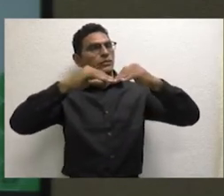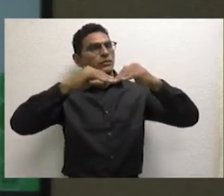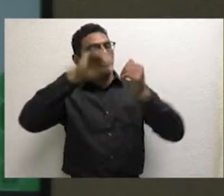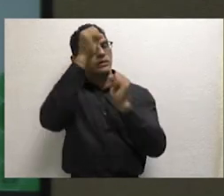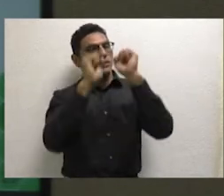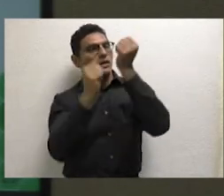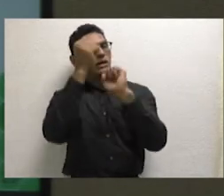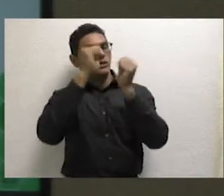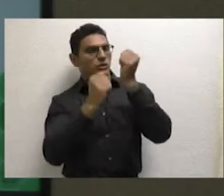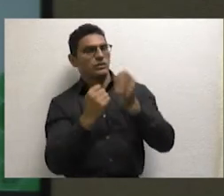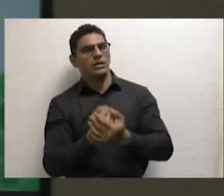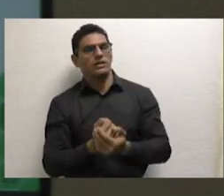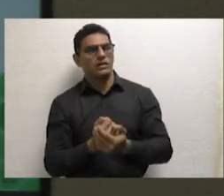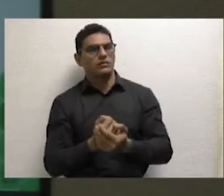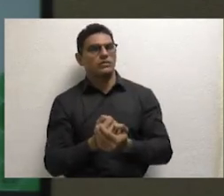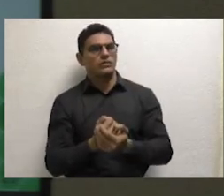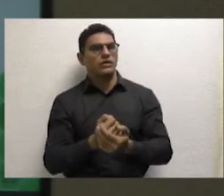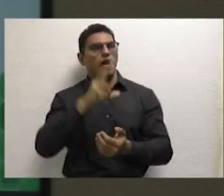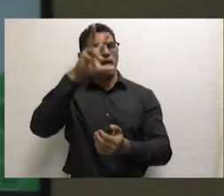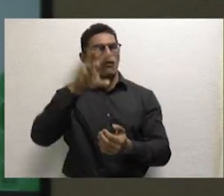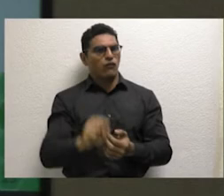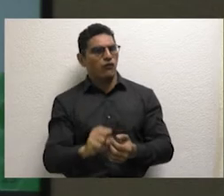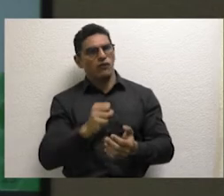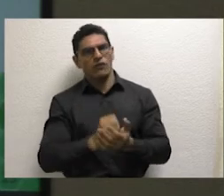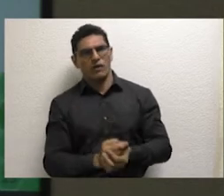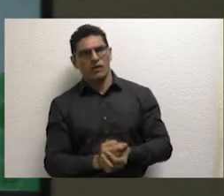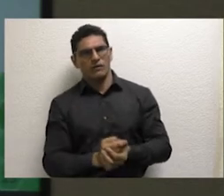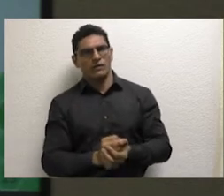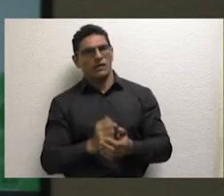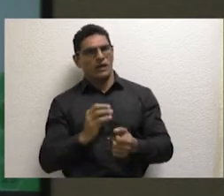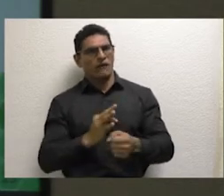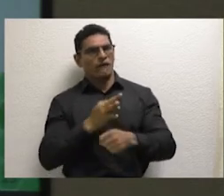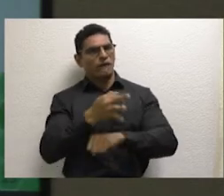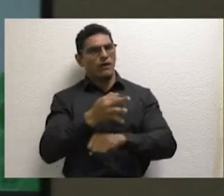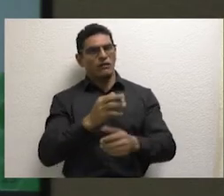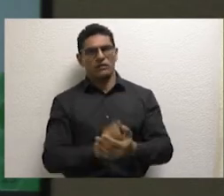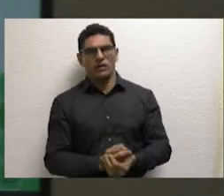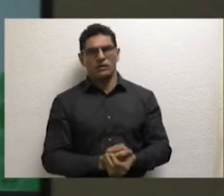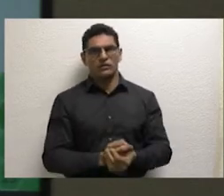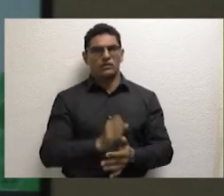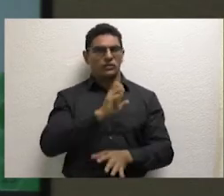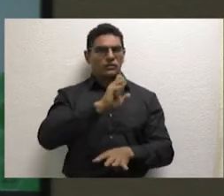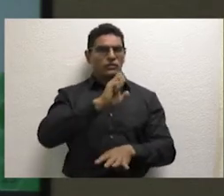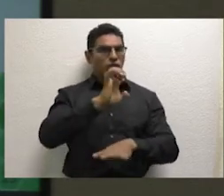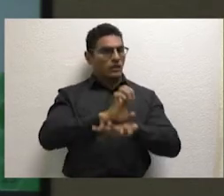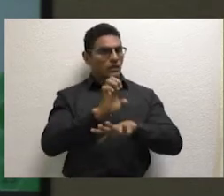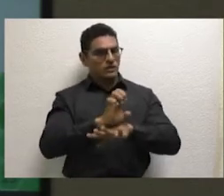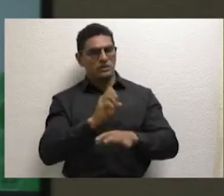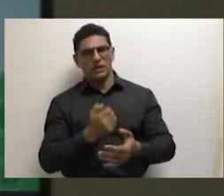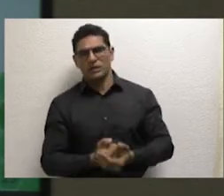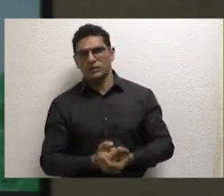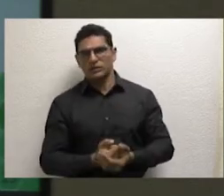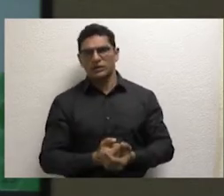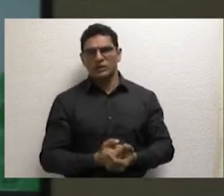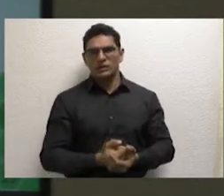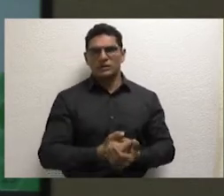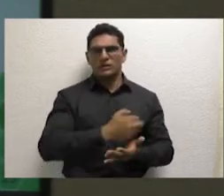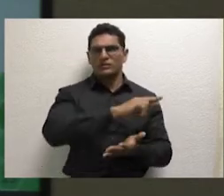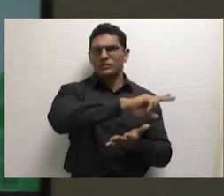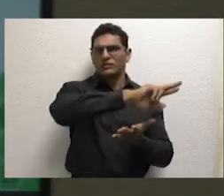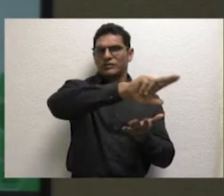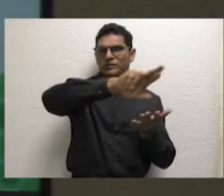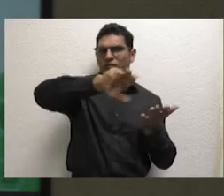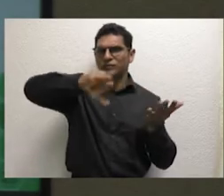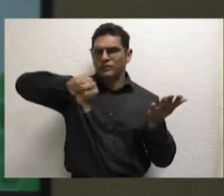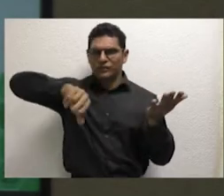conta com a universidade estadual que é toda ela custeada pela indústria e ela está presente não só na capital mas